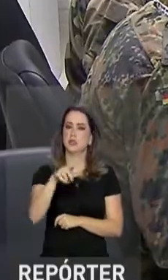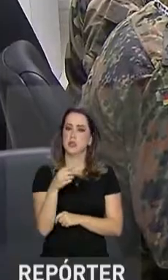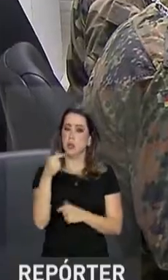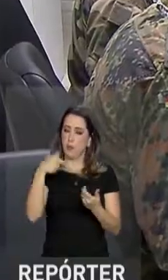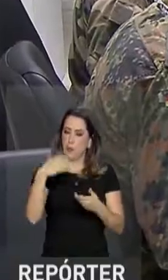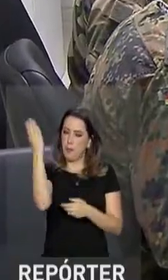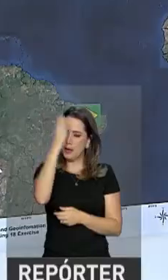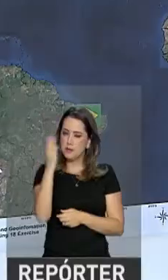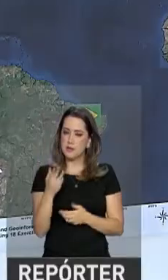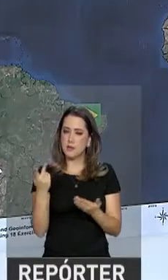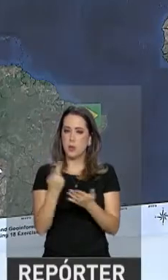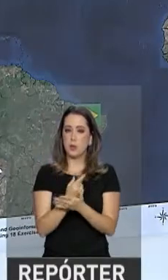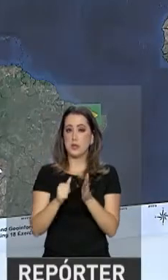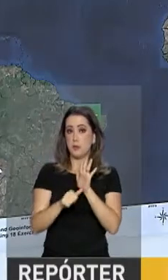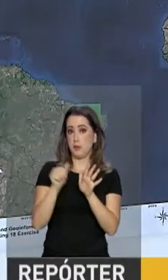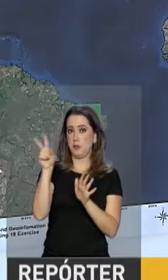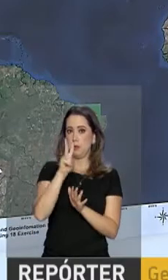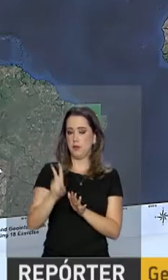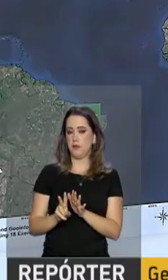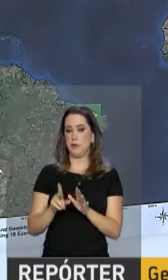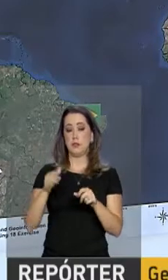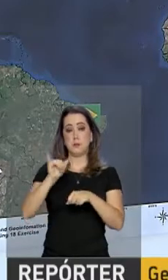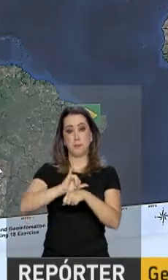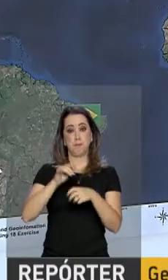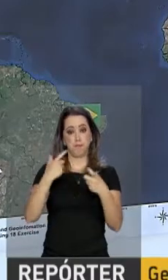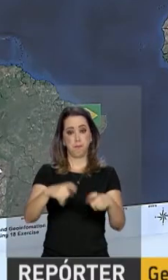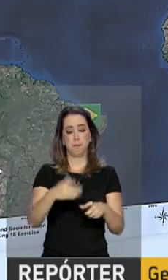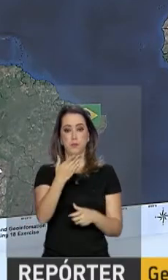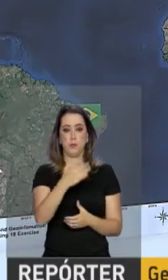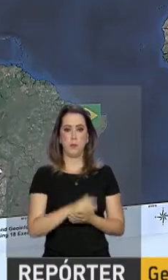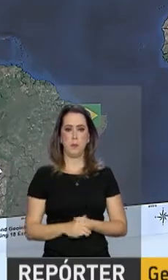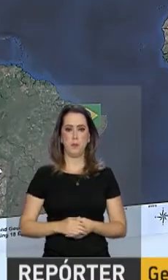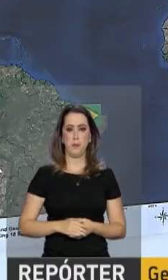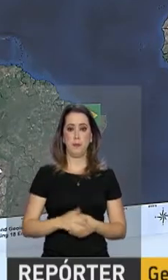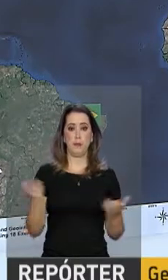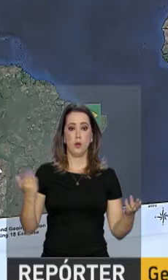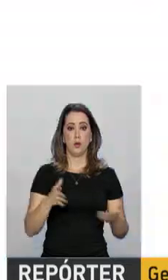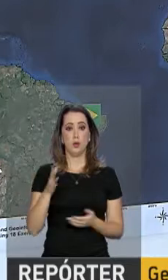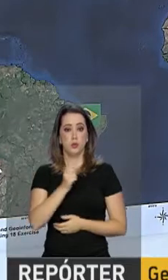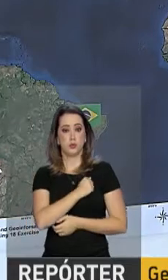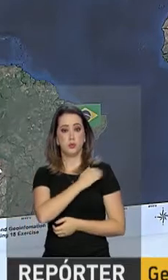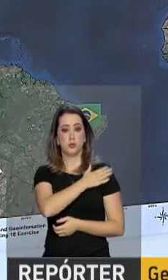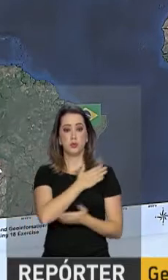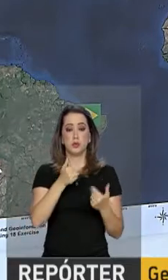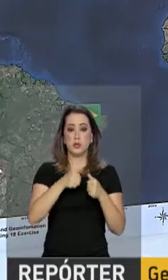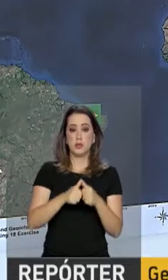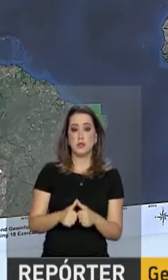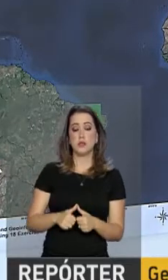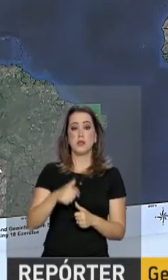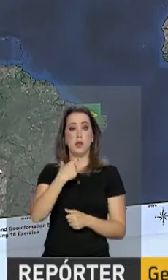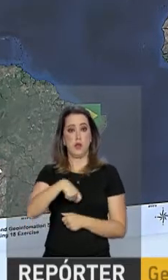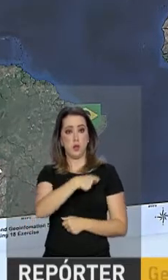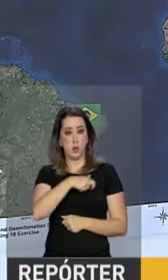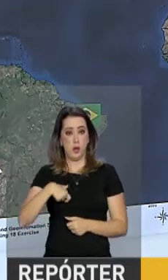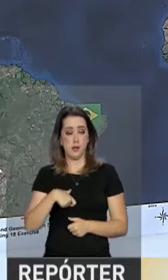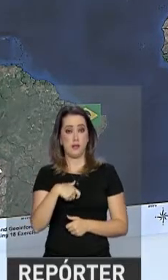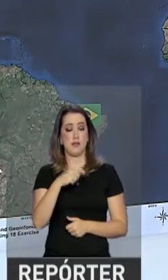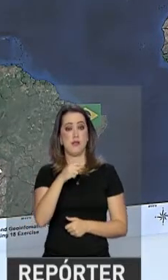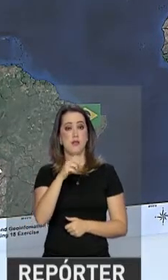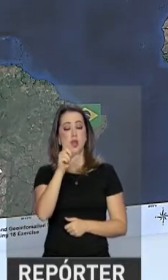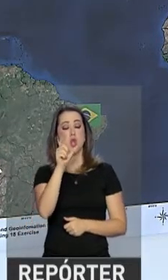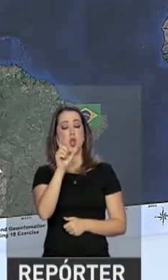realização do exercício. Um general brasileiro, e ele hoje ele está na Suécia. Então ele lá recebe uma